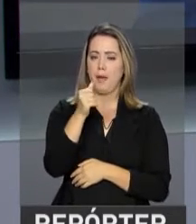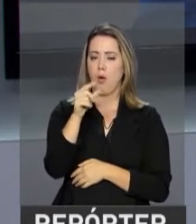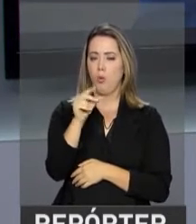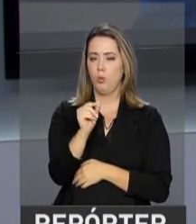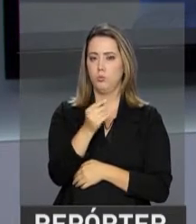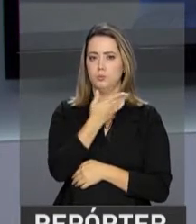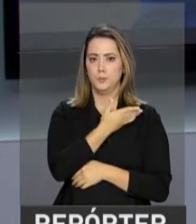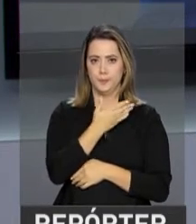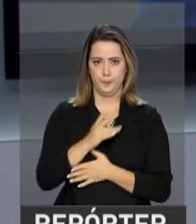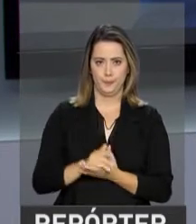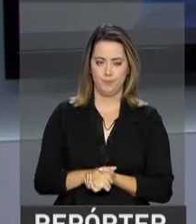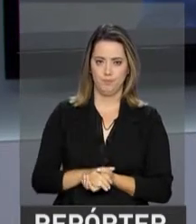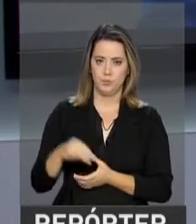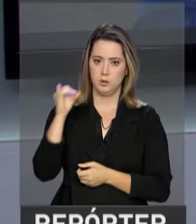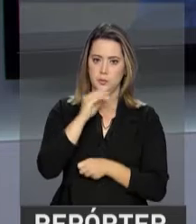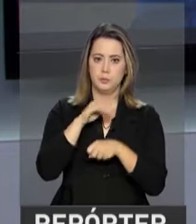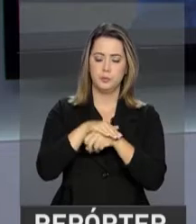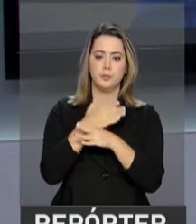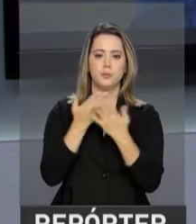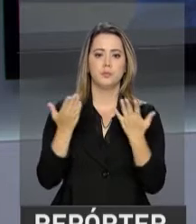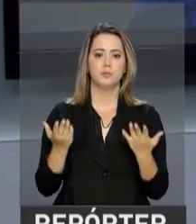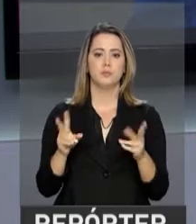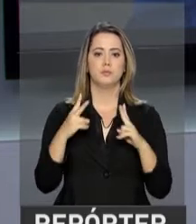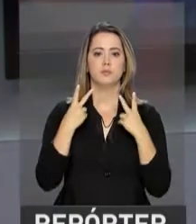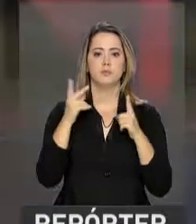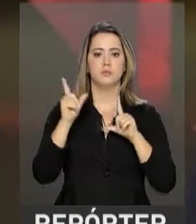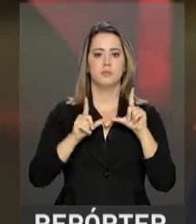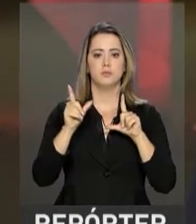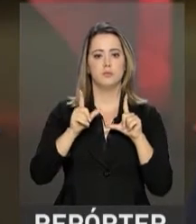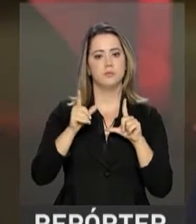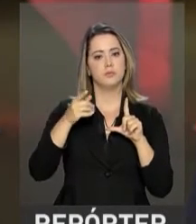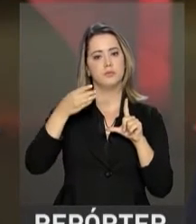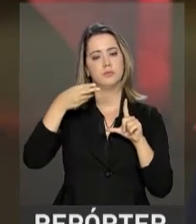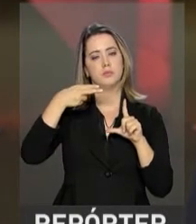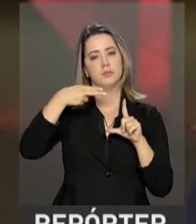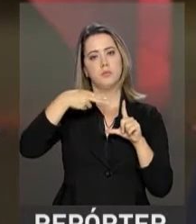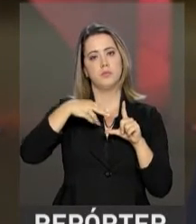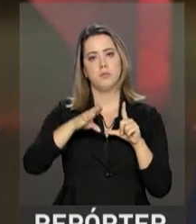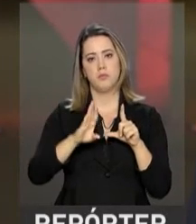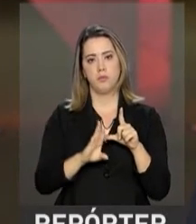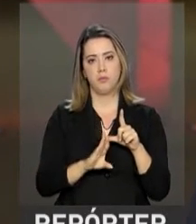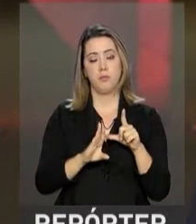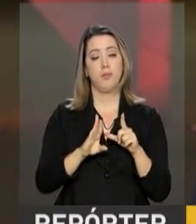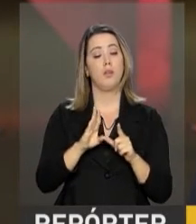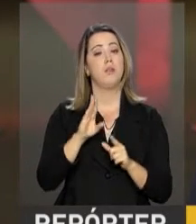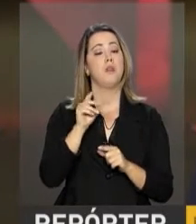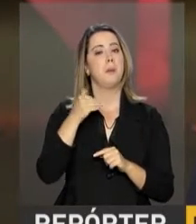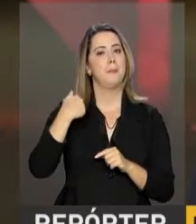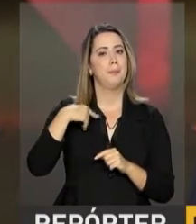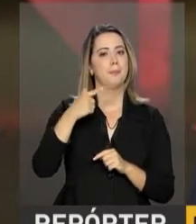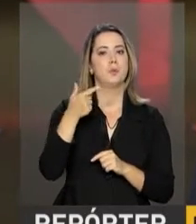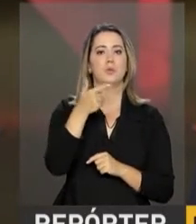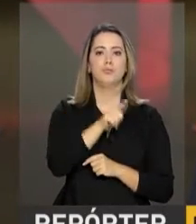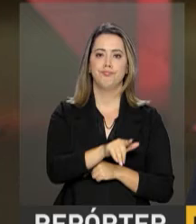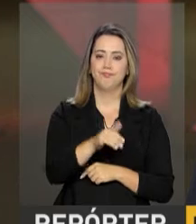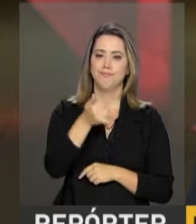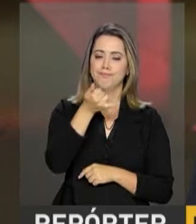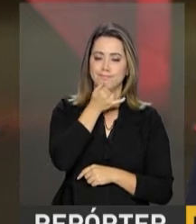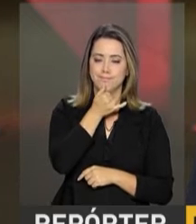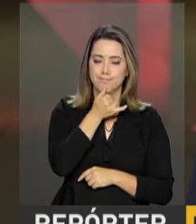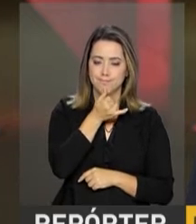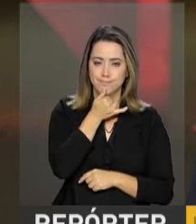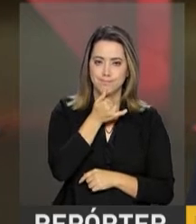volante boa noite roberto boa noite a todos que nos assistem na tv nbr e olha o roberto mais um lamentável